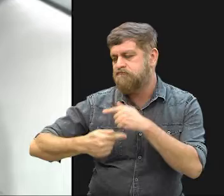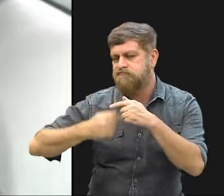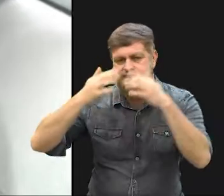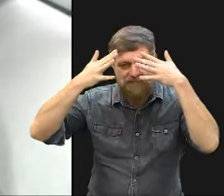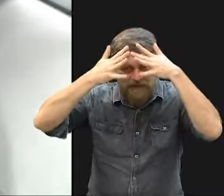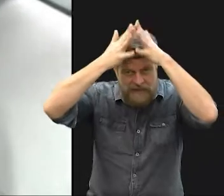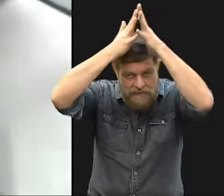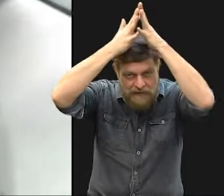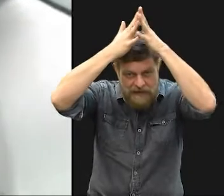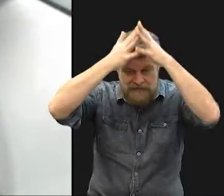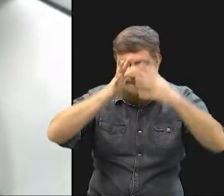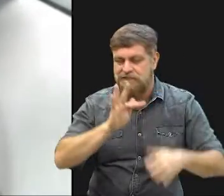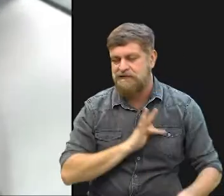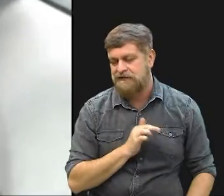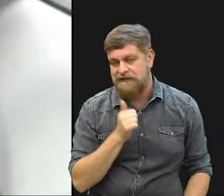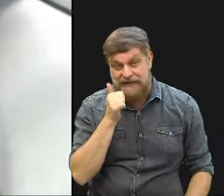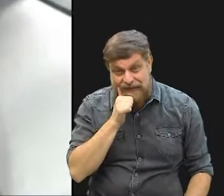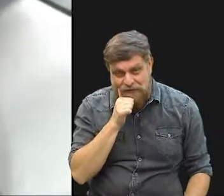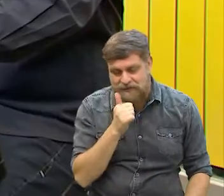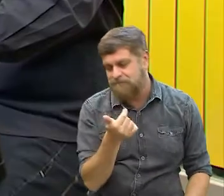vai ter treinadora na seleção,